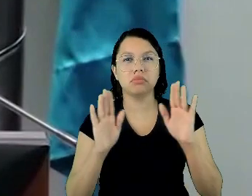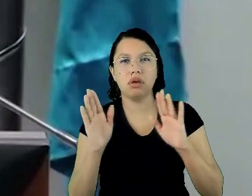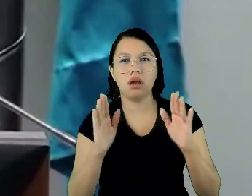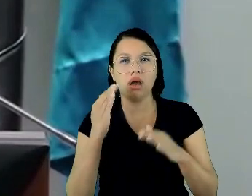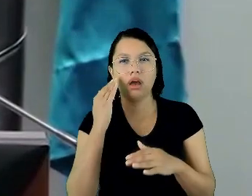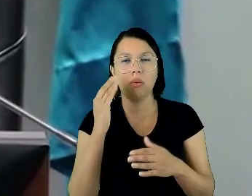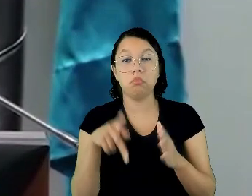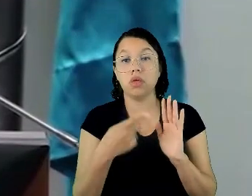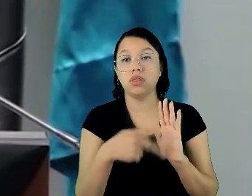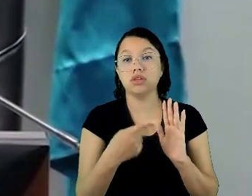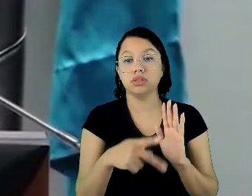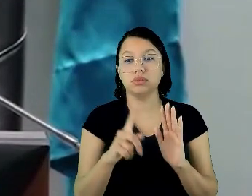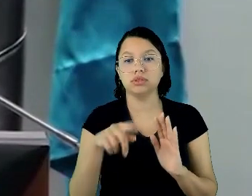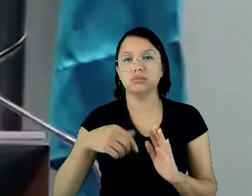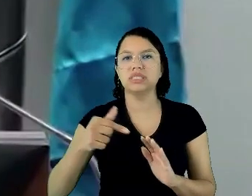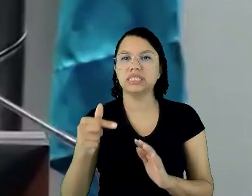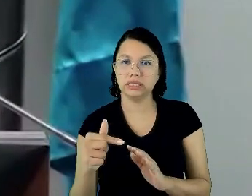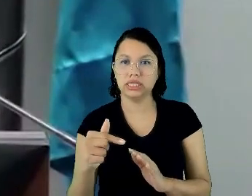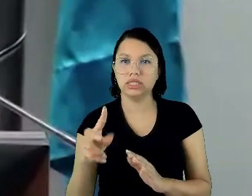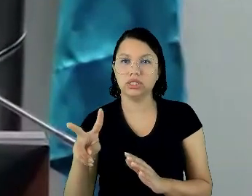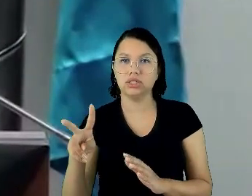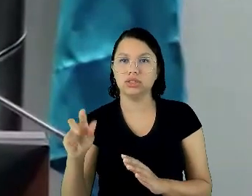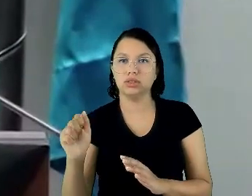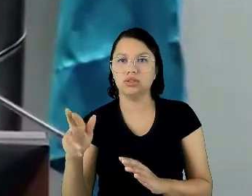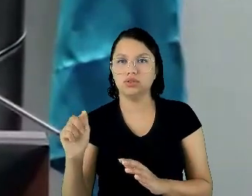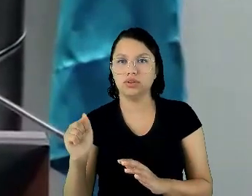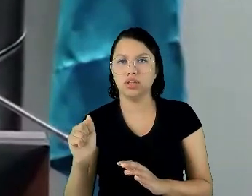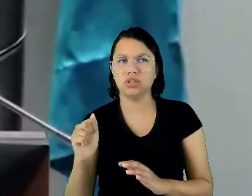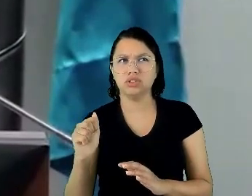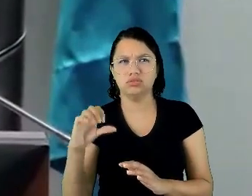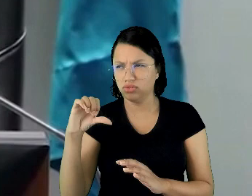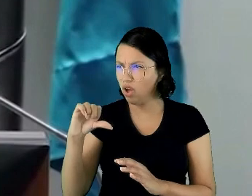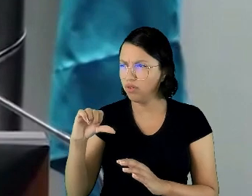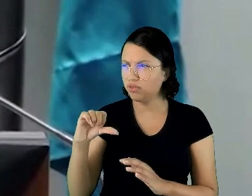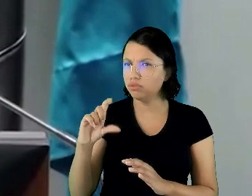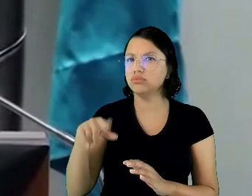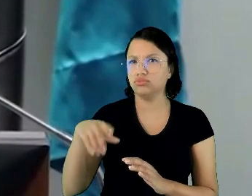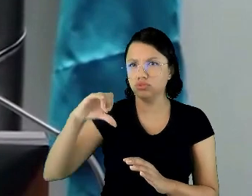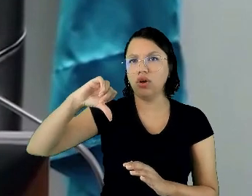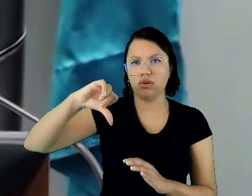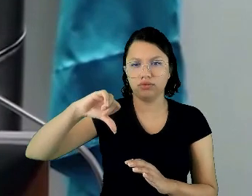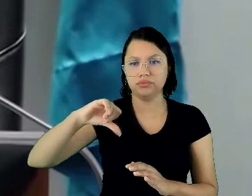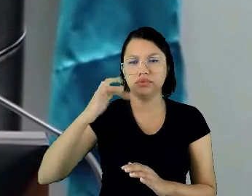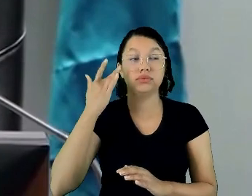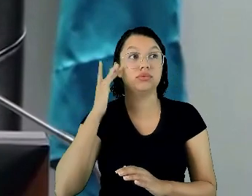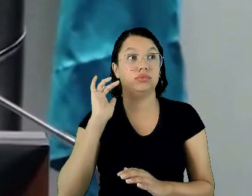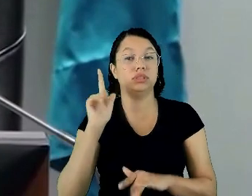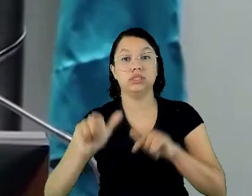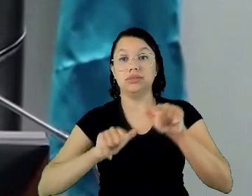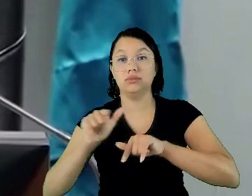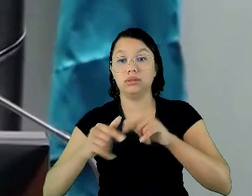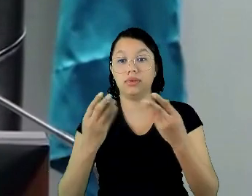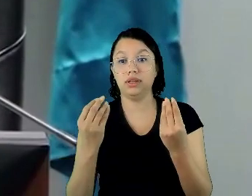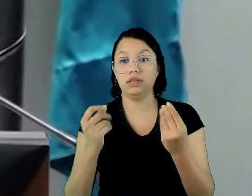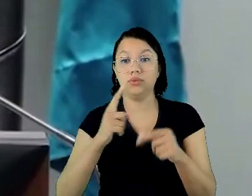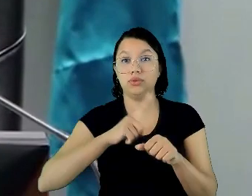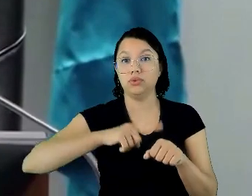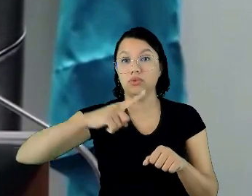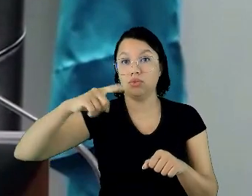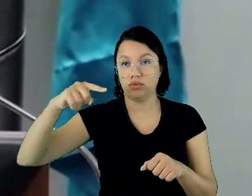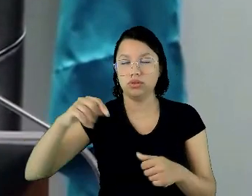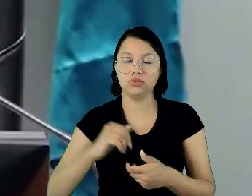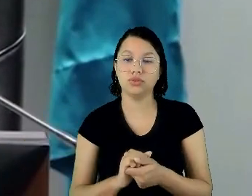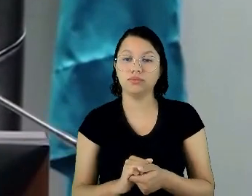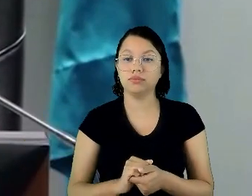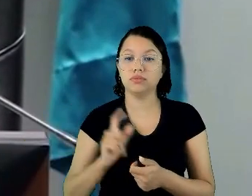varas, 9 varas. Eu já nem sei porque trabalhei tanto naqueles gráficos. 9 varas. É que 2 ficam em Campo